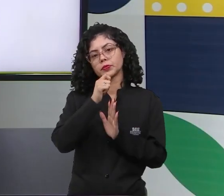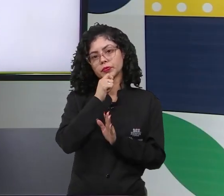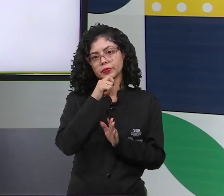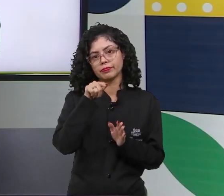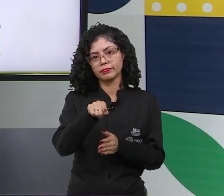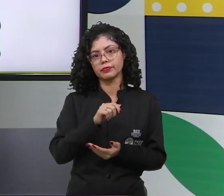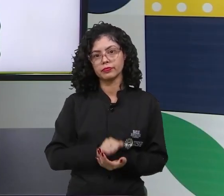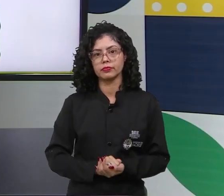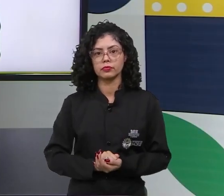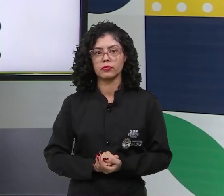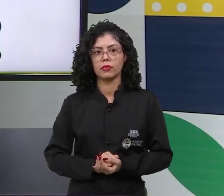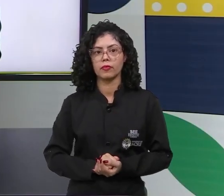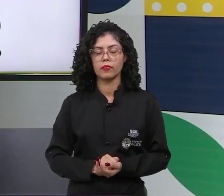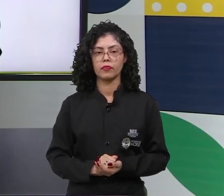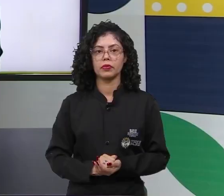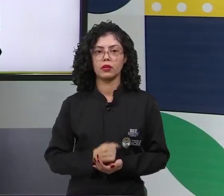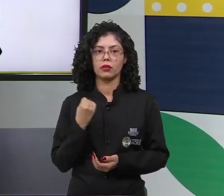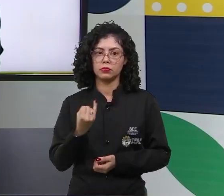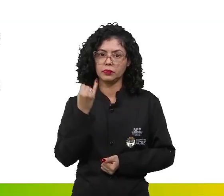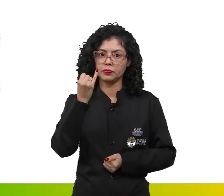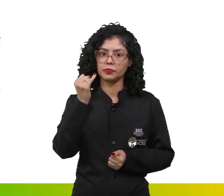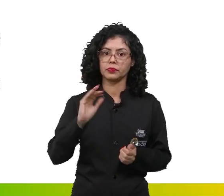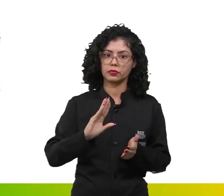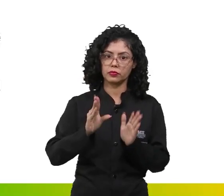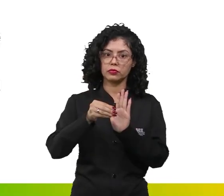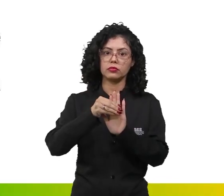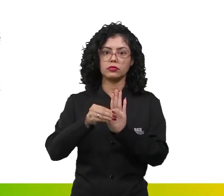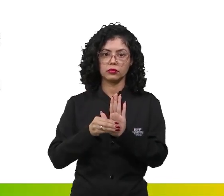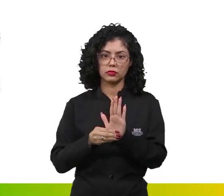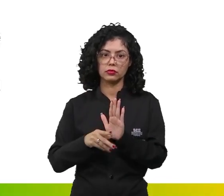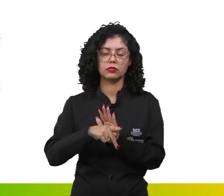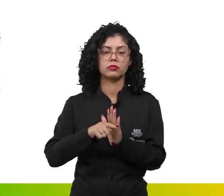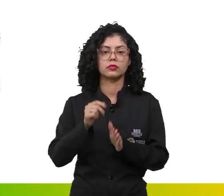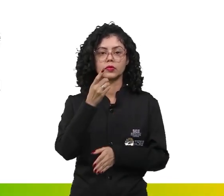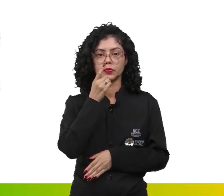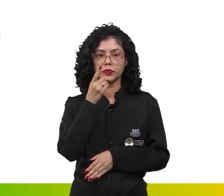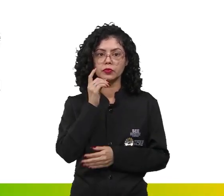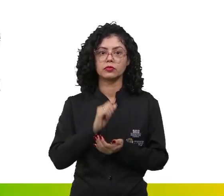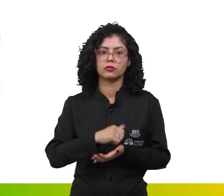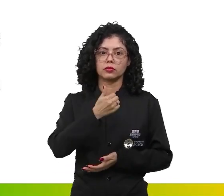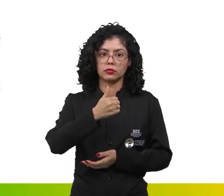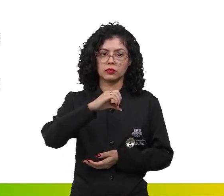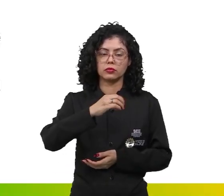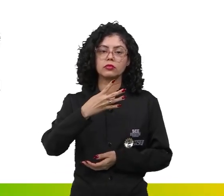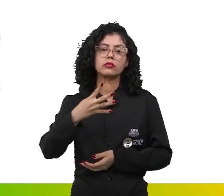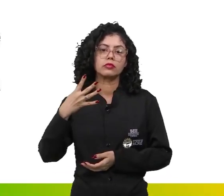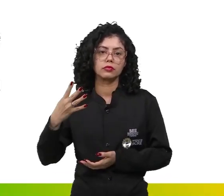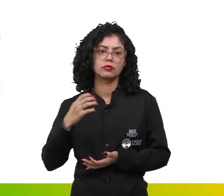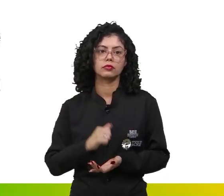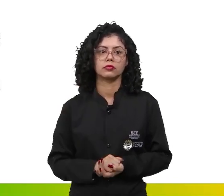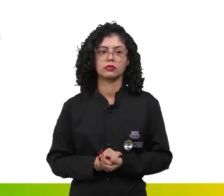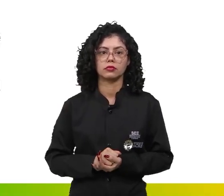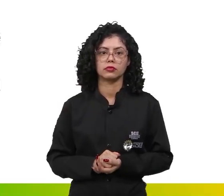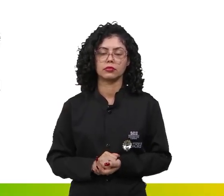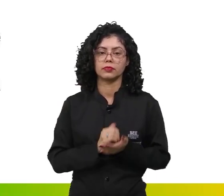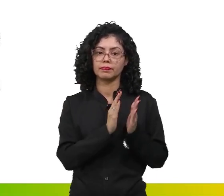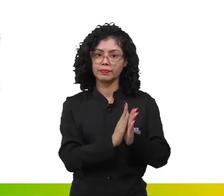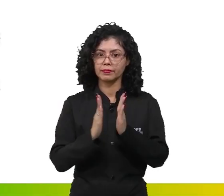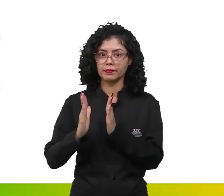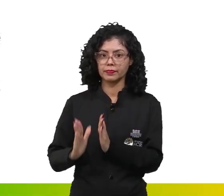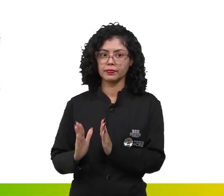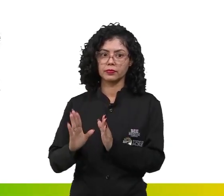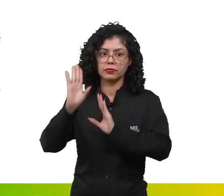época. É importante colocar isso. Então, atenção para essas datas, tá? 1944. E ele passou